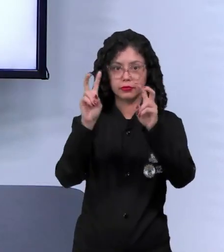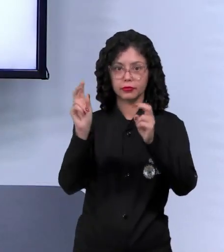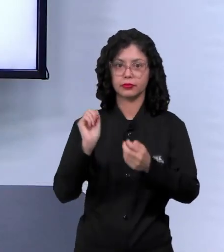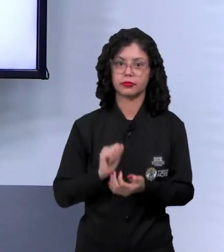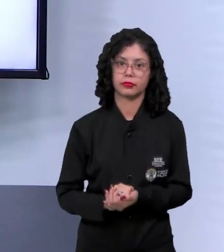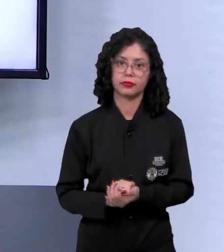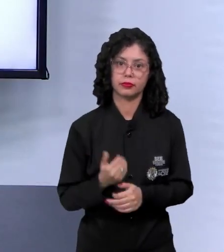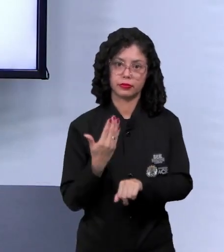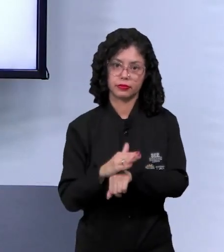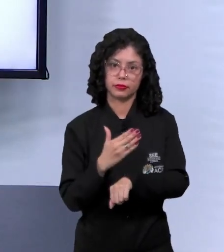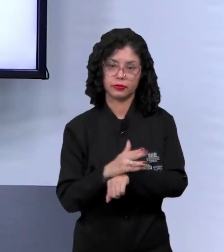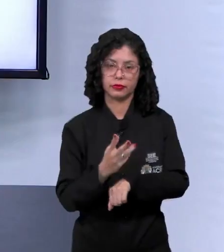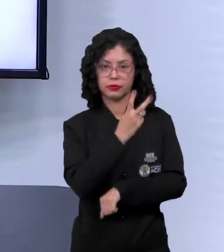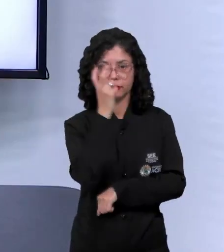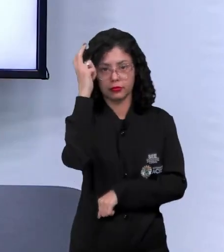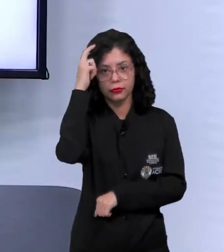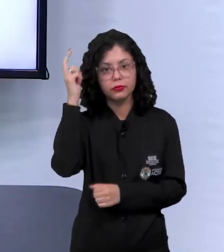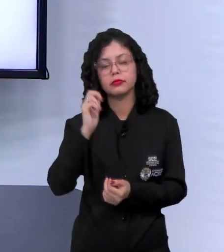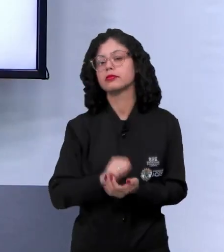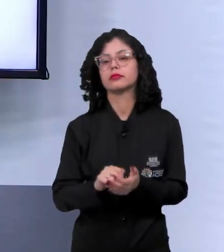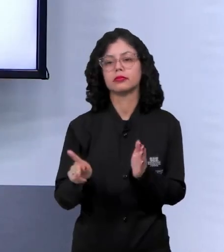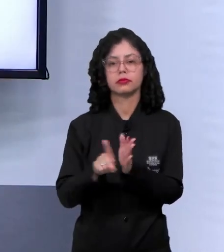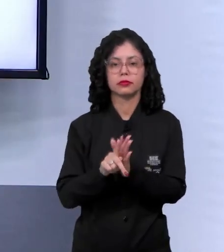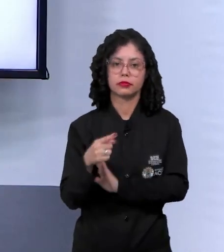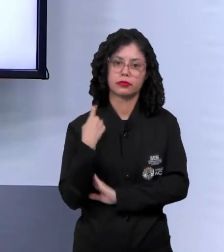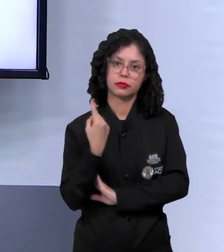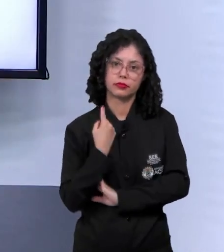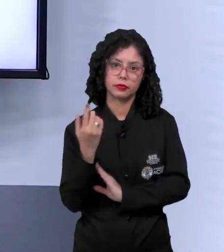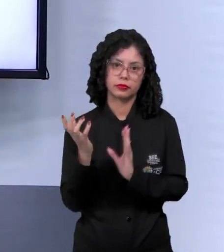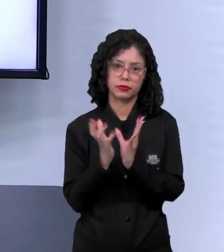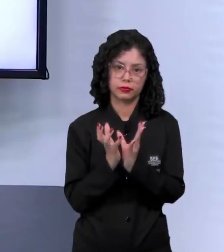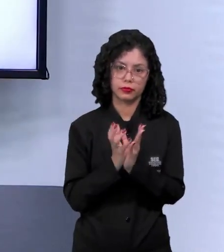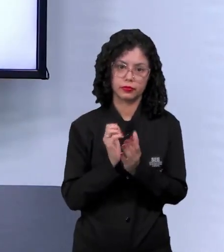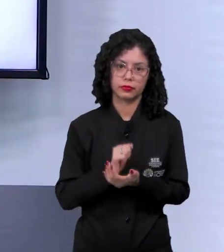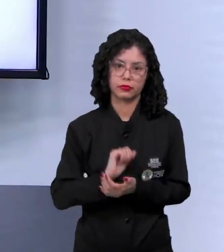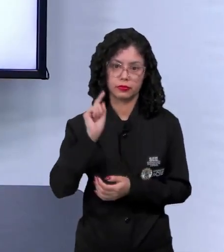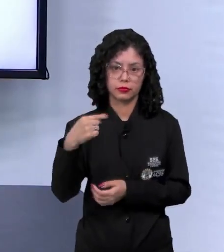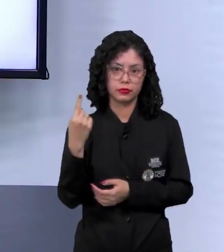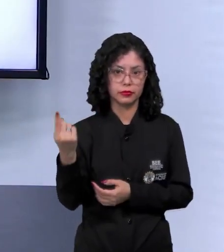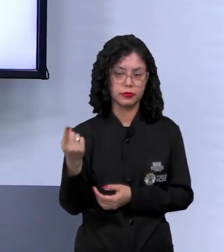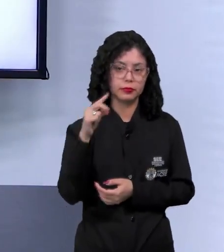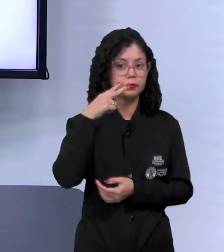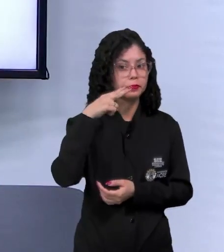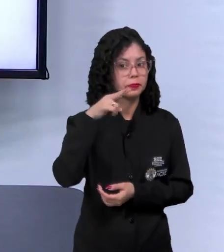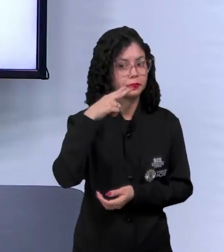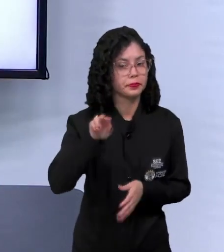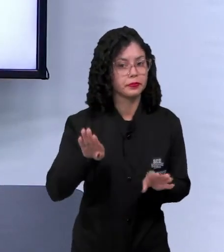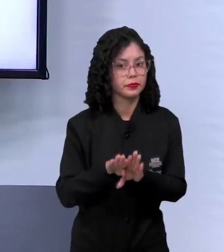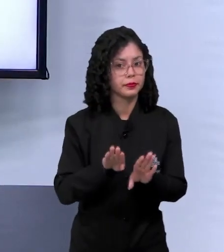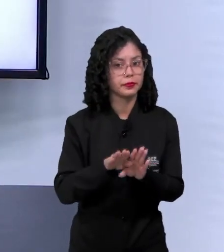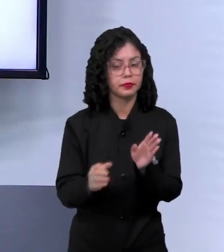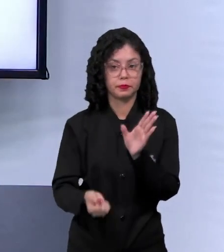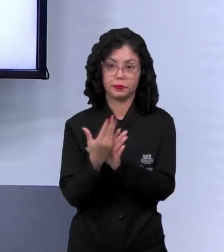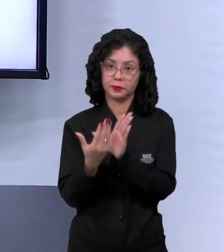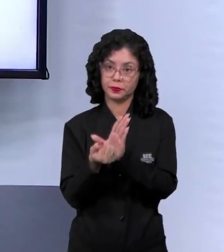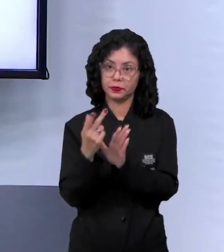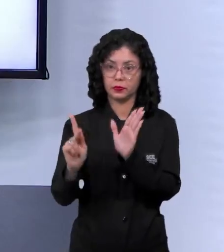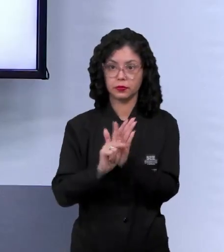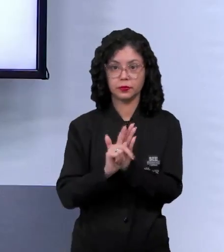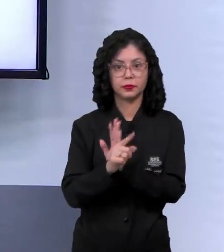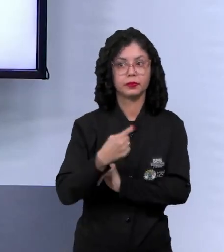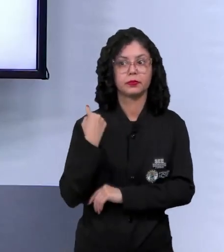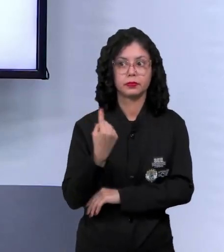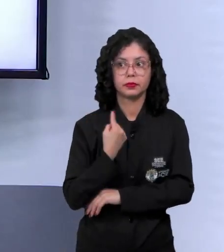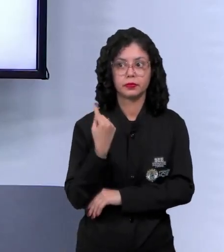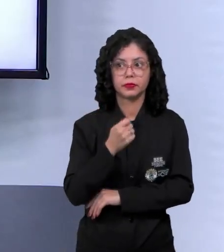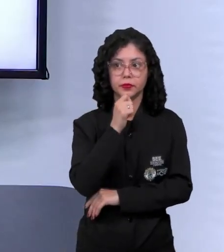quê? Práticas culturais de autoria individual e coletiva. Lá vocês viram obras de forma